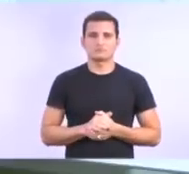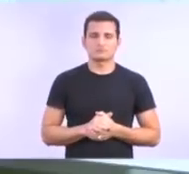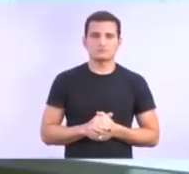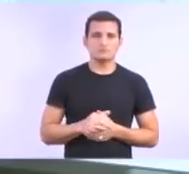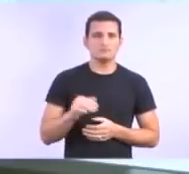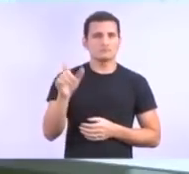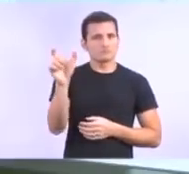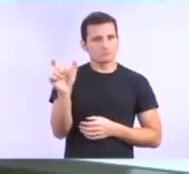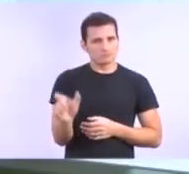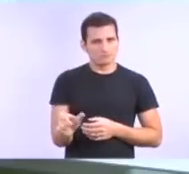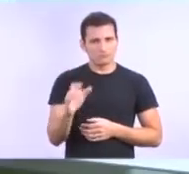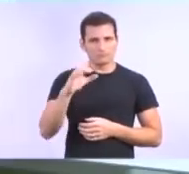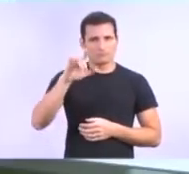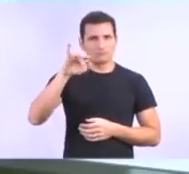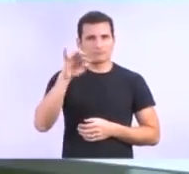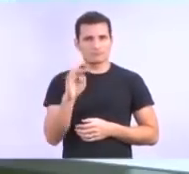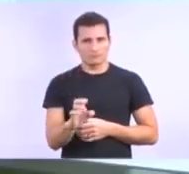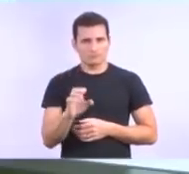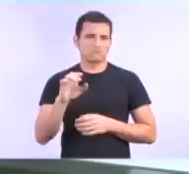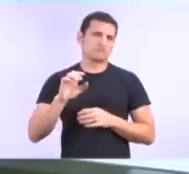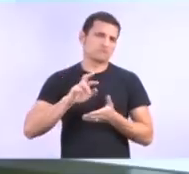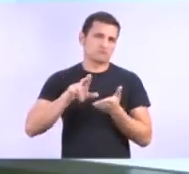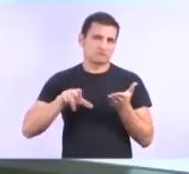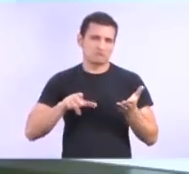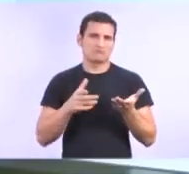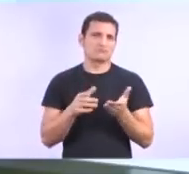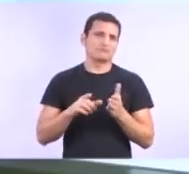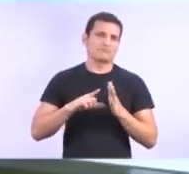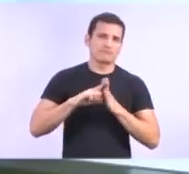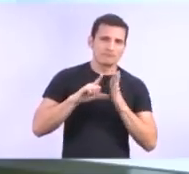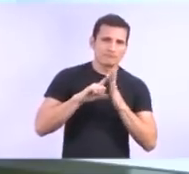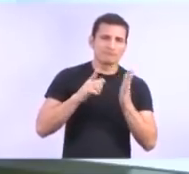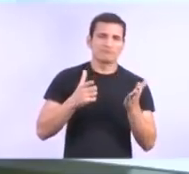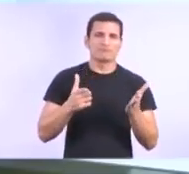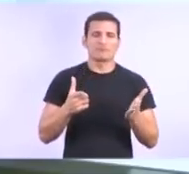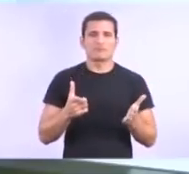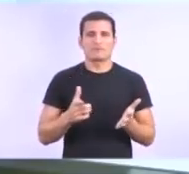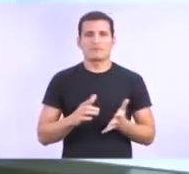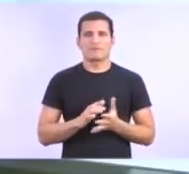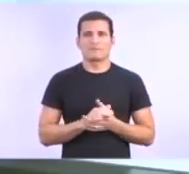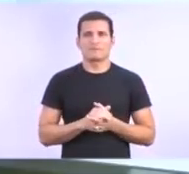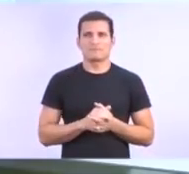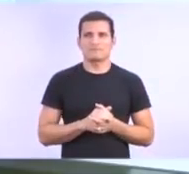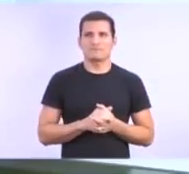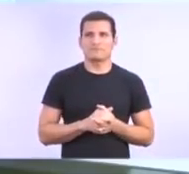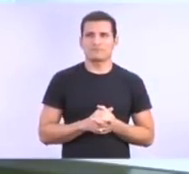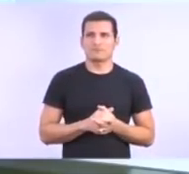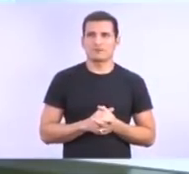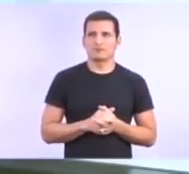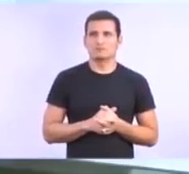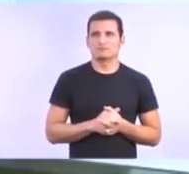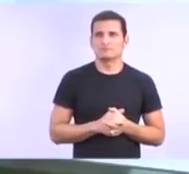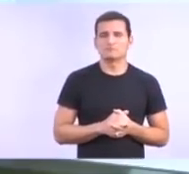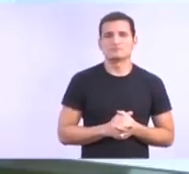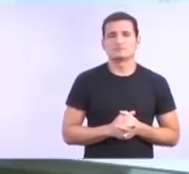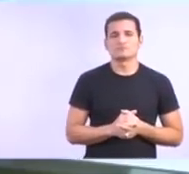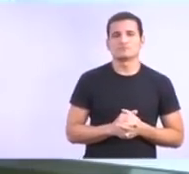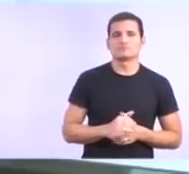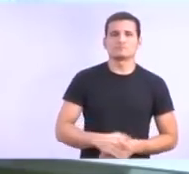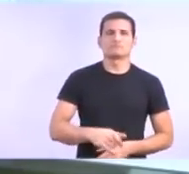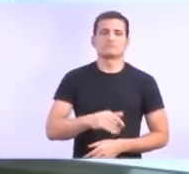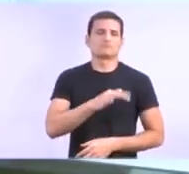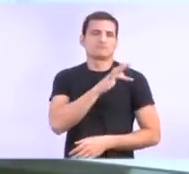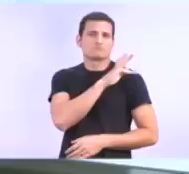cliente, ele pode participar de vários contextos, né? Pode de uma loja, de uma, sei lá, de uma faculdade,